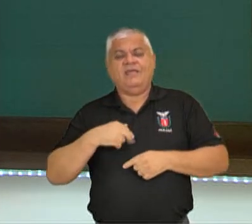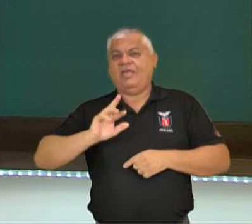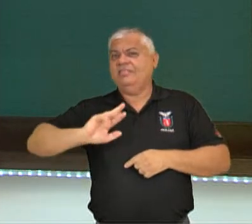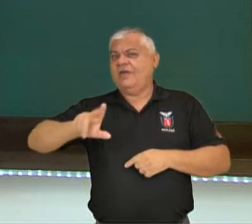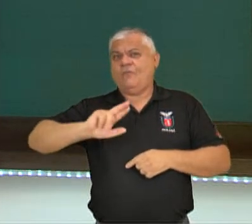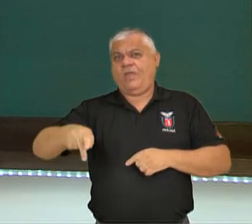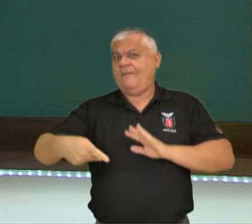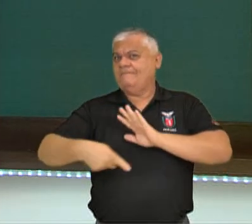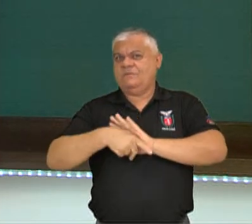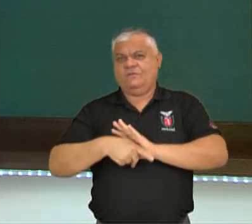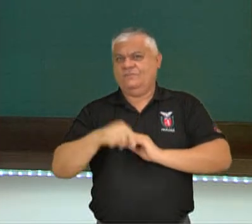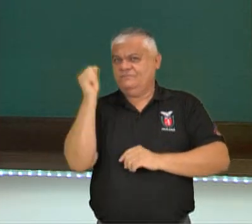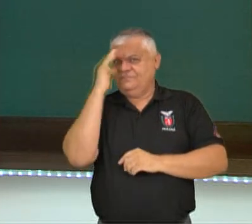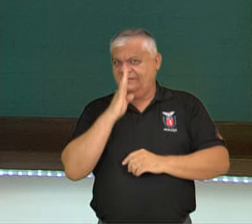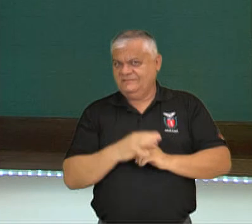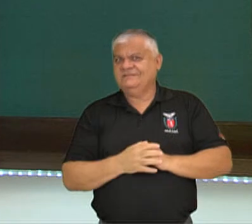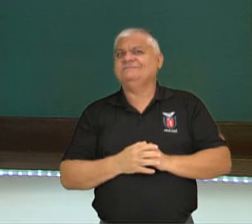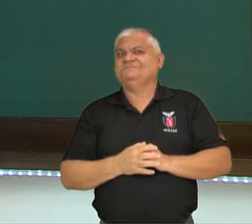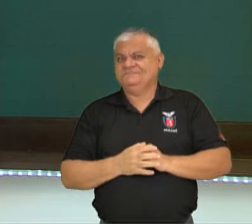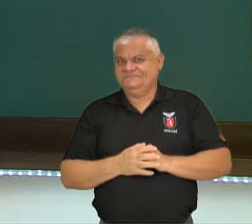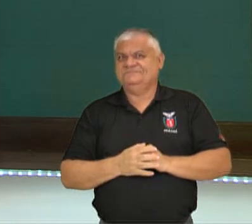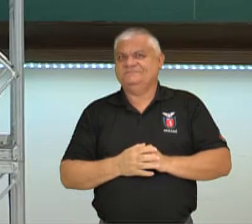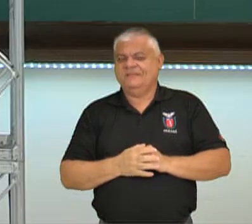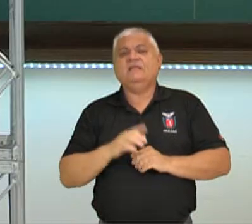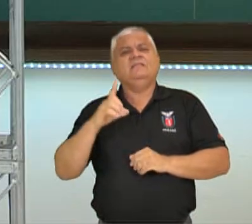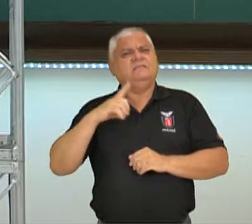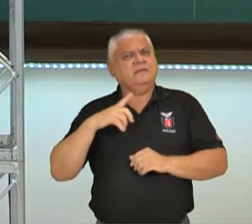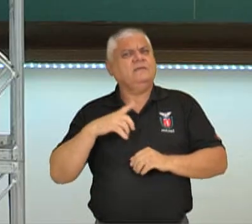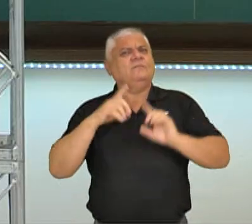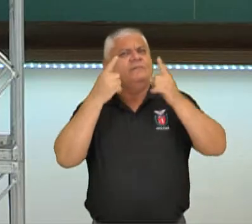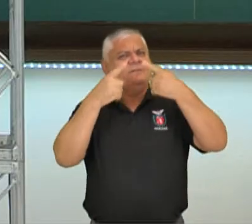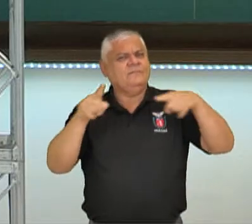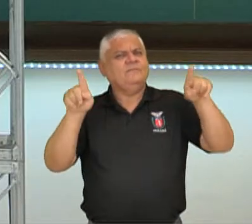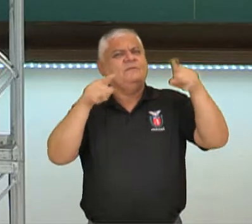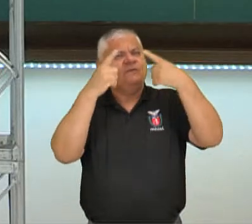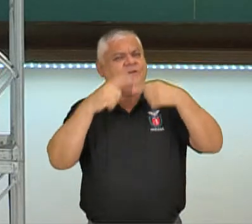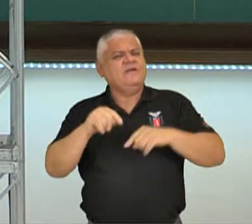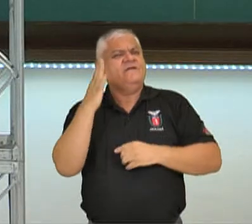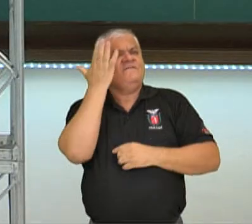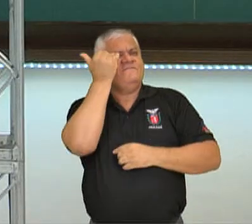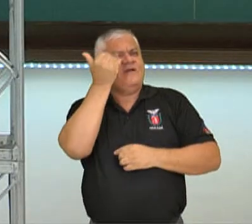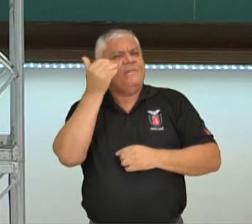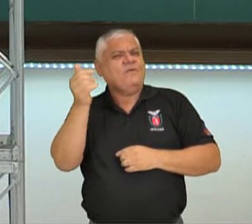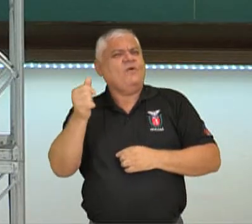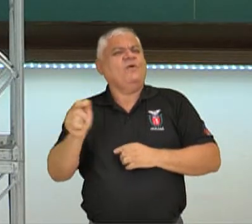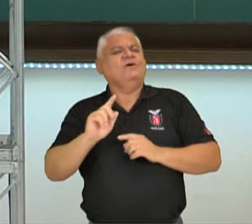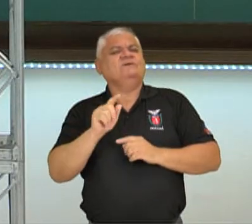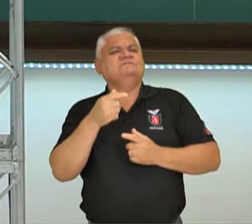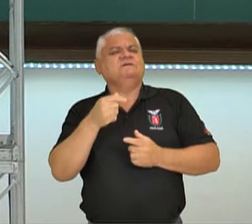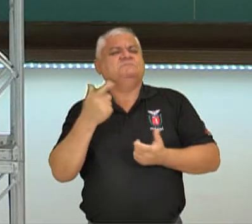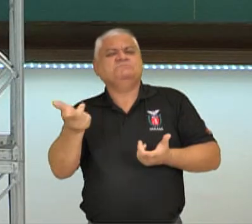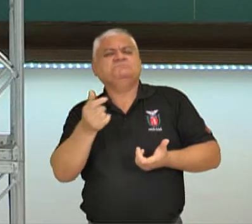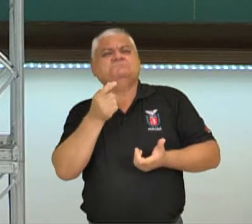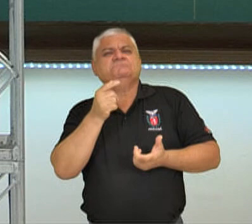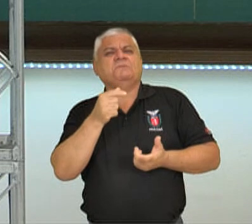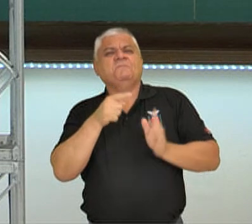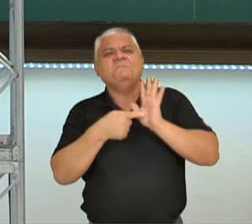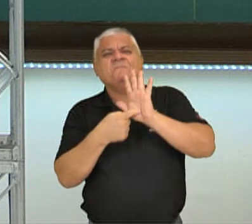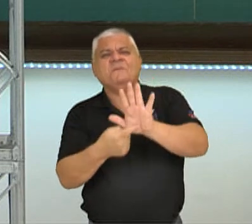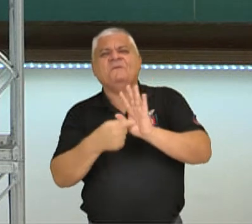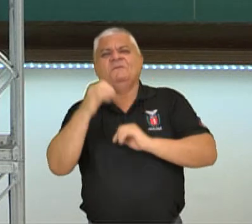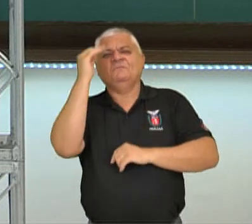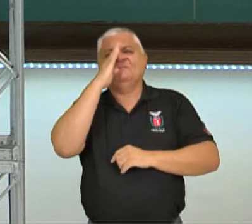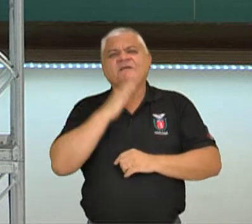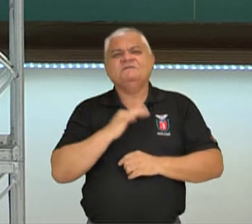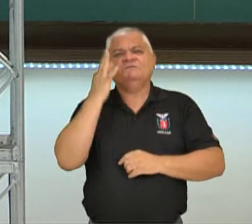da nação. E ele é mencionado numa música muito conhecida que fala do Brasil, que fala das belezas do